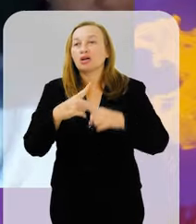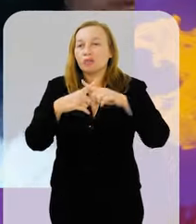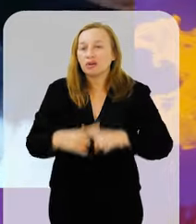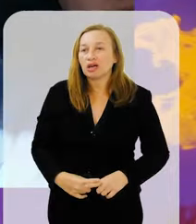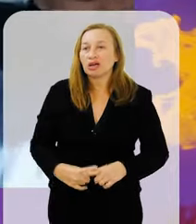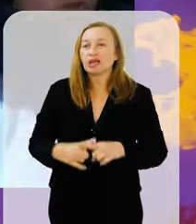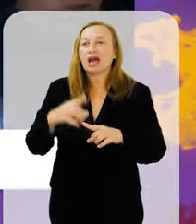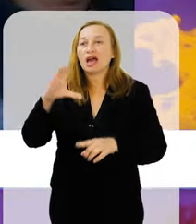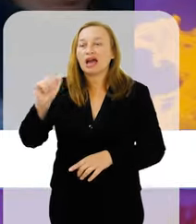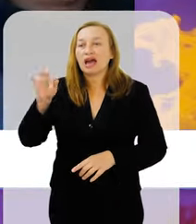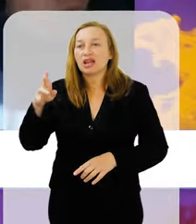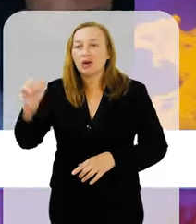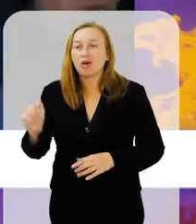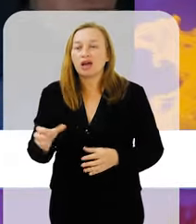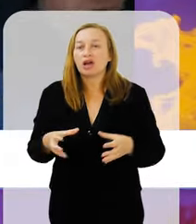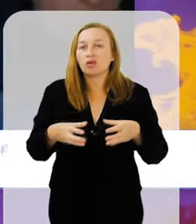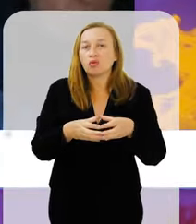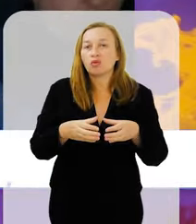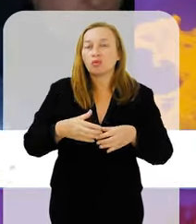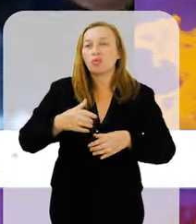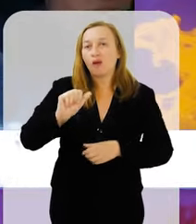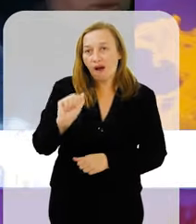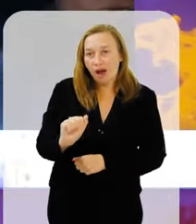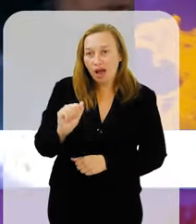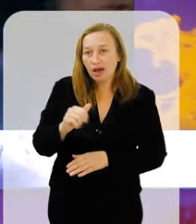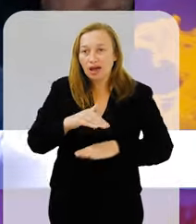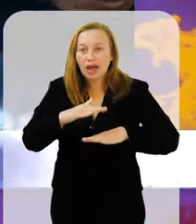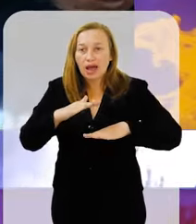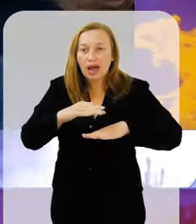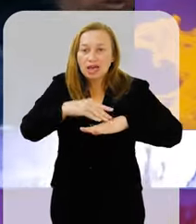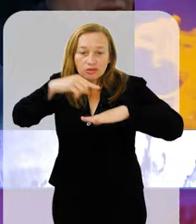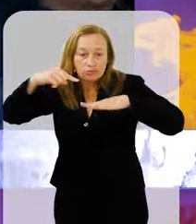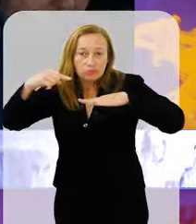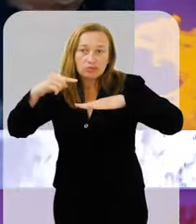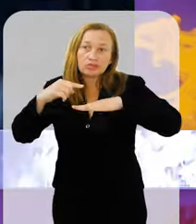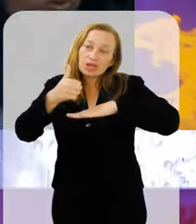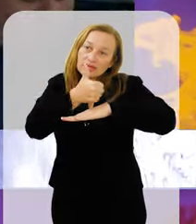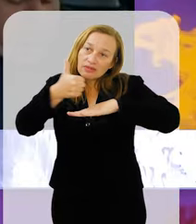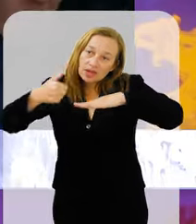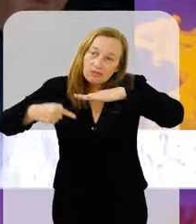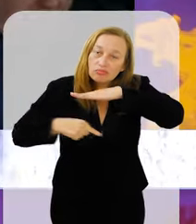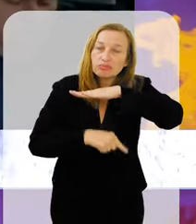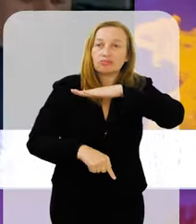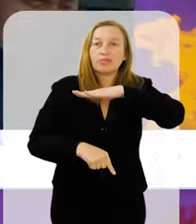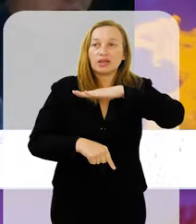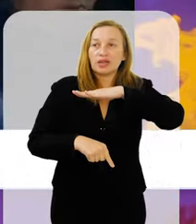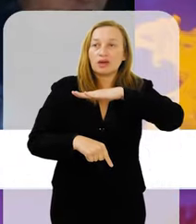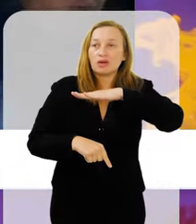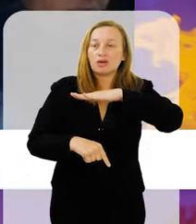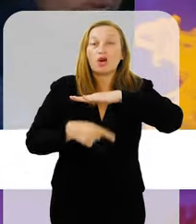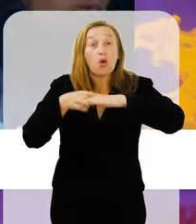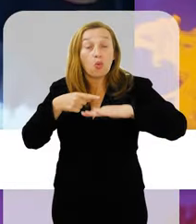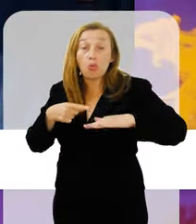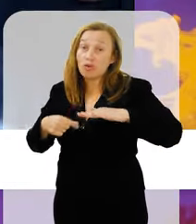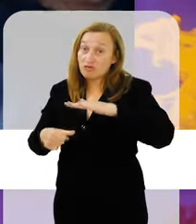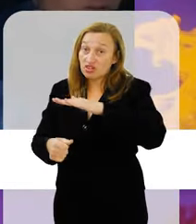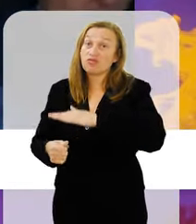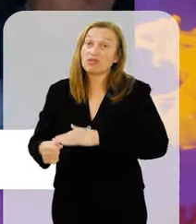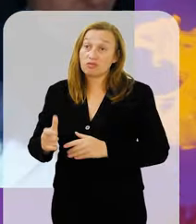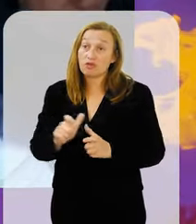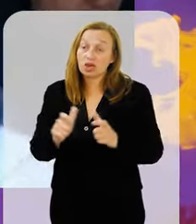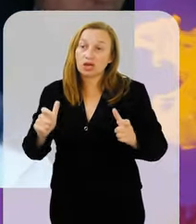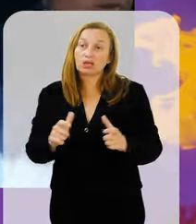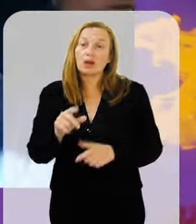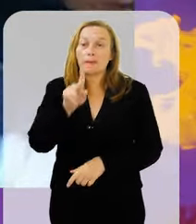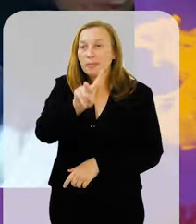Carioca da Série A e aí acabou caindo, né? Sem ter feito um ponto e com um investimento grande. Aí a gente